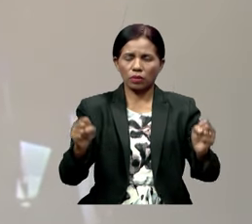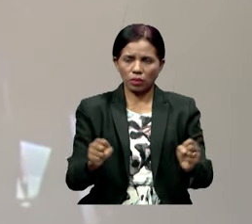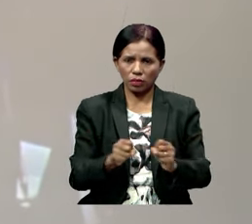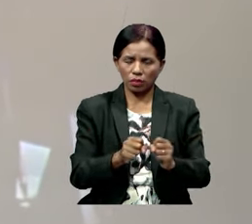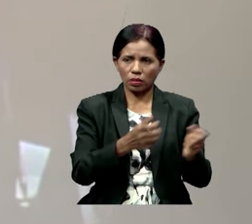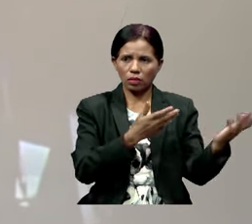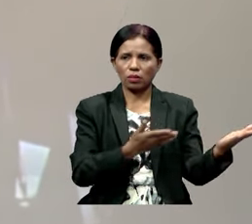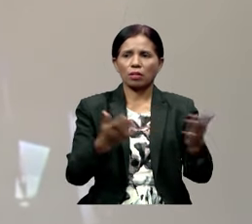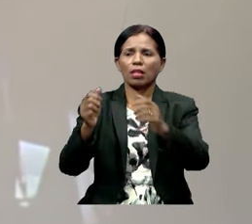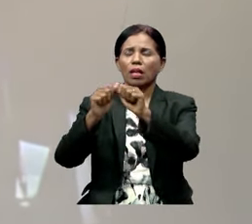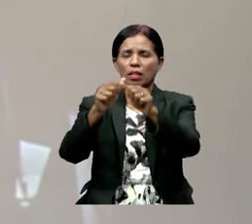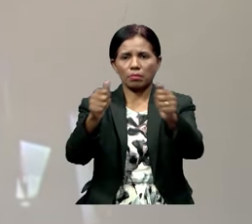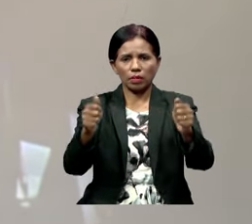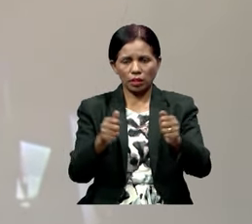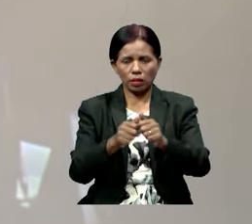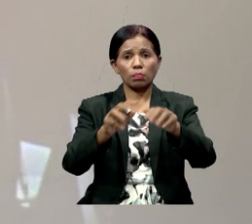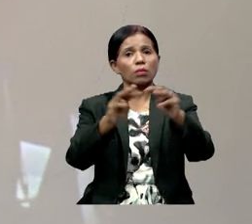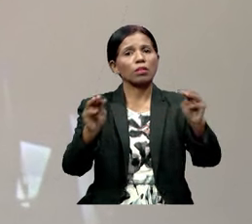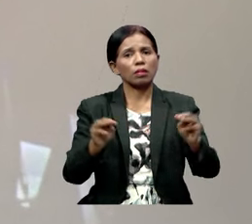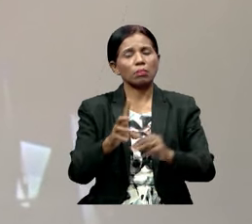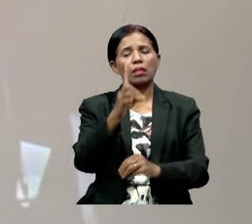ba administração município de Dele.